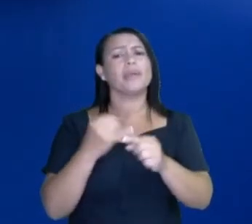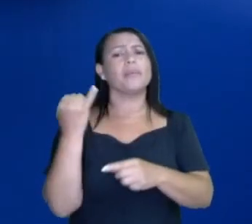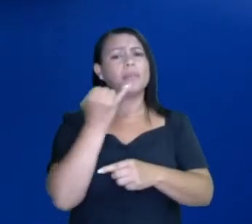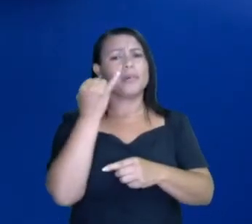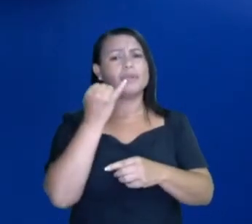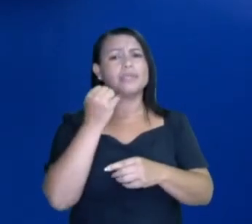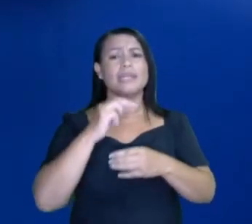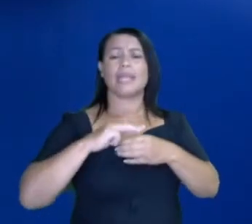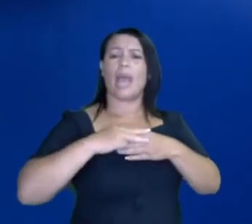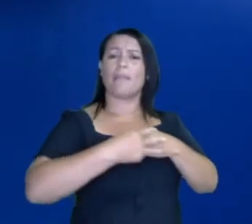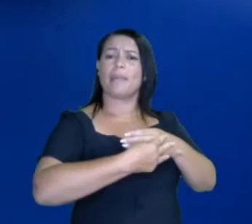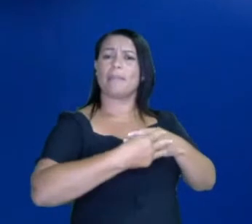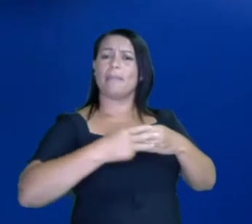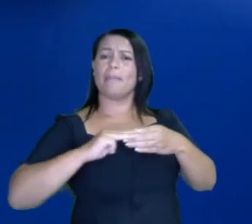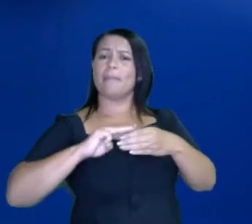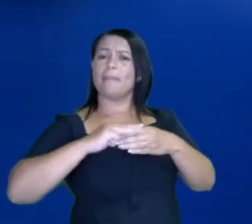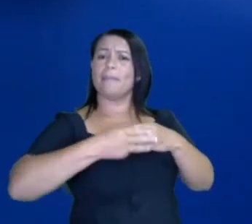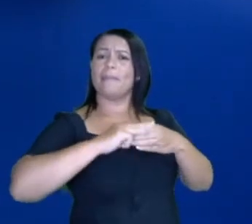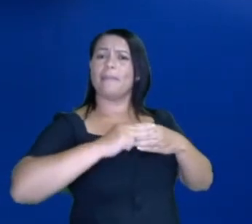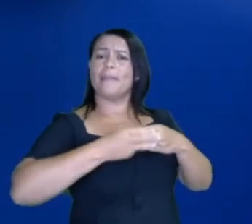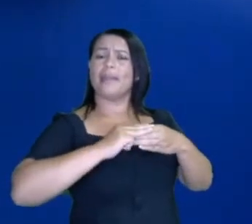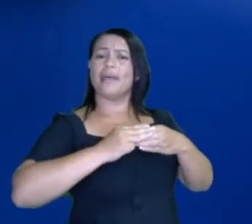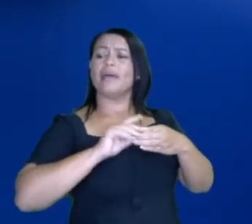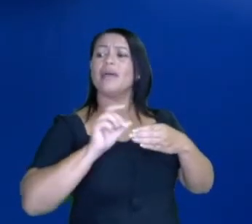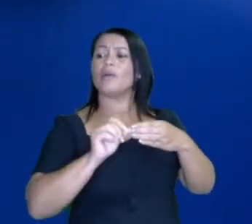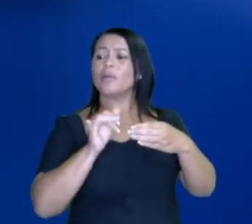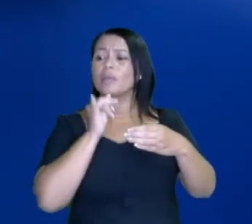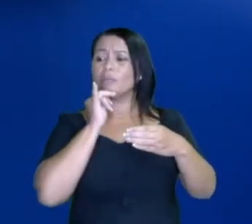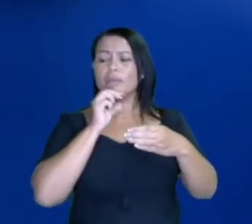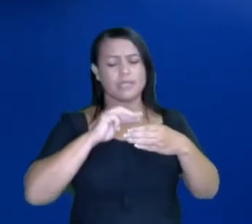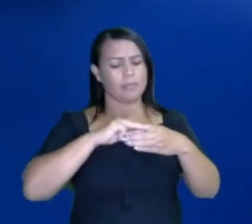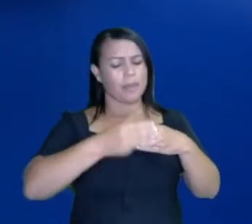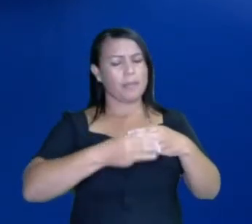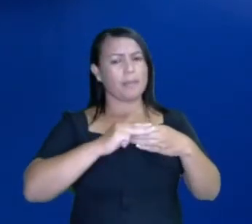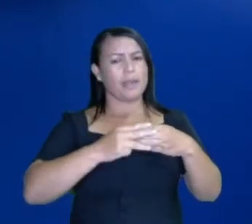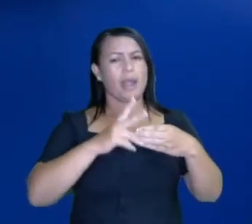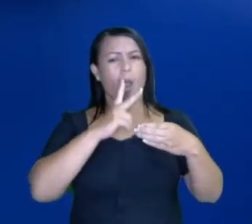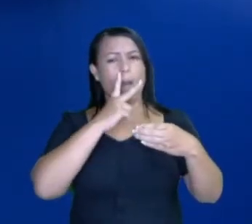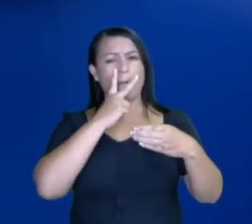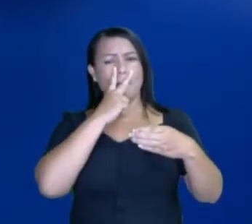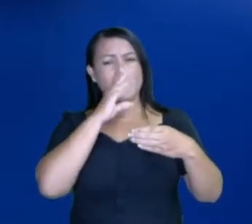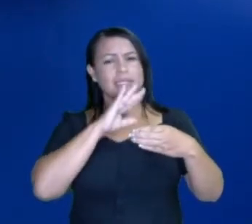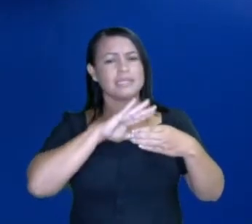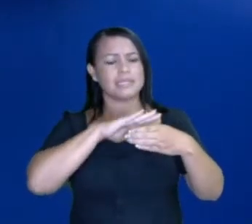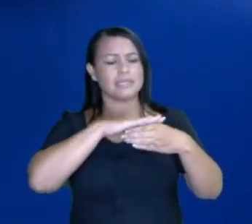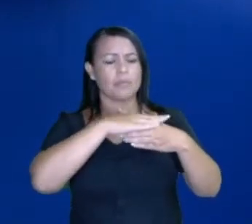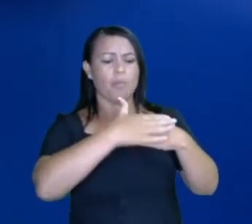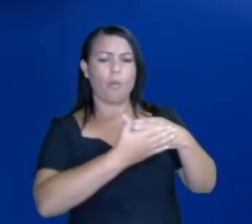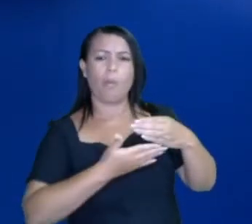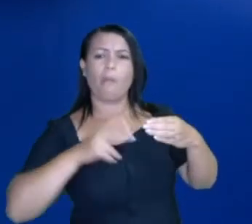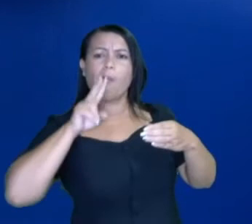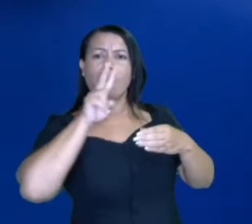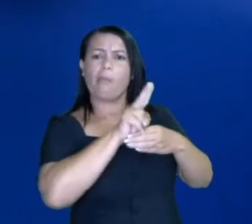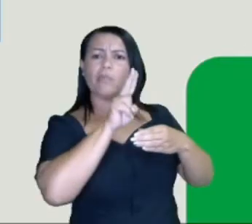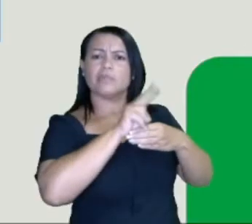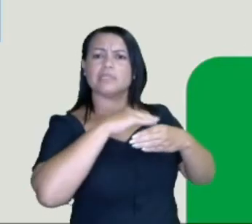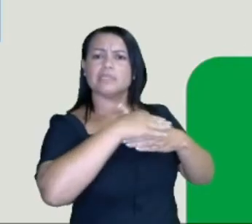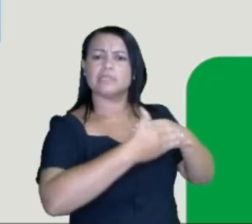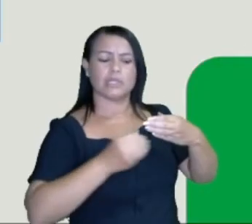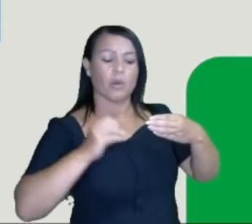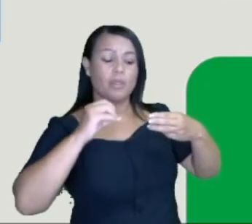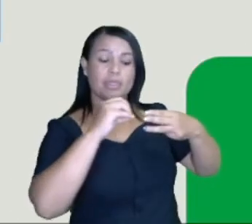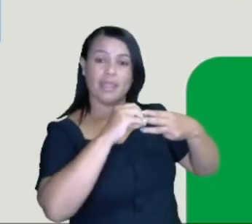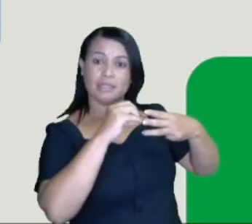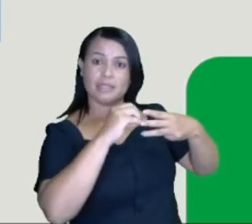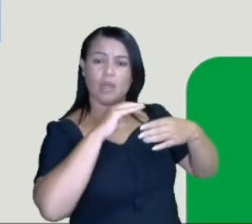membrana plasmática? Essa membrana aqui seria como a casca da célula, essa barreira da célula,